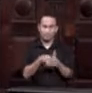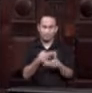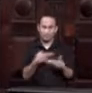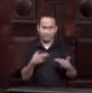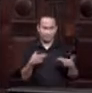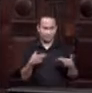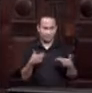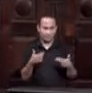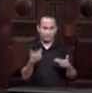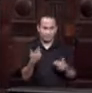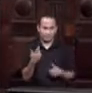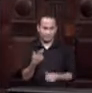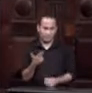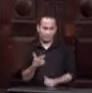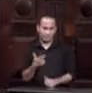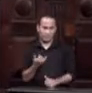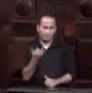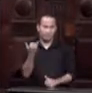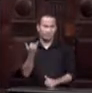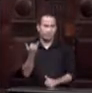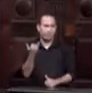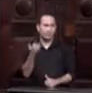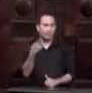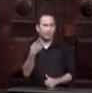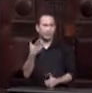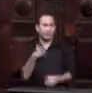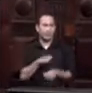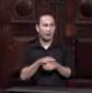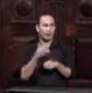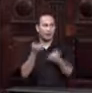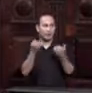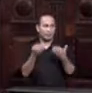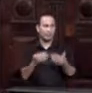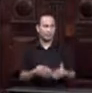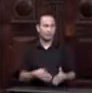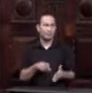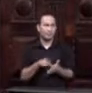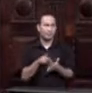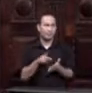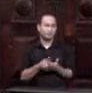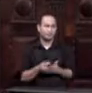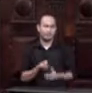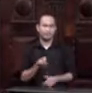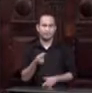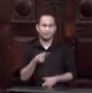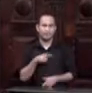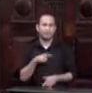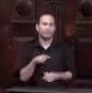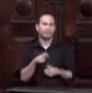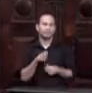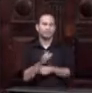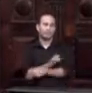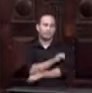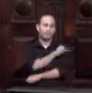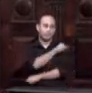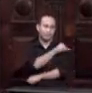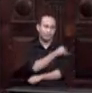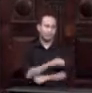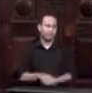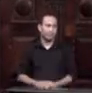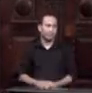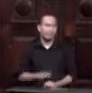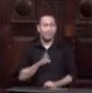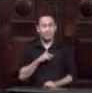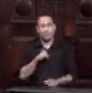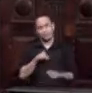para estar mais condizente com a realidade financeira do Estado do Rio de Janeiro. Mas existe